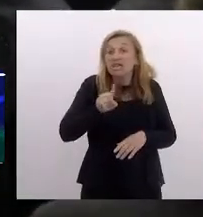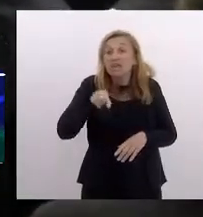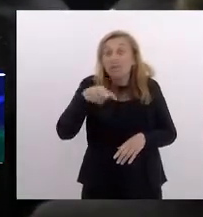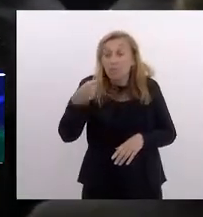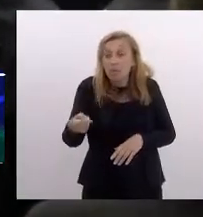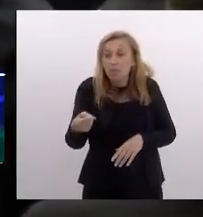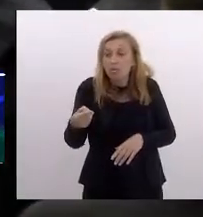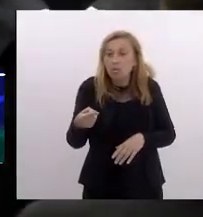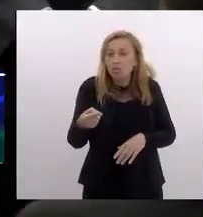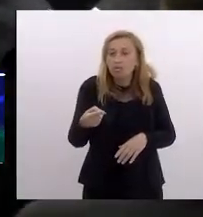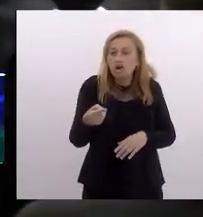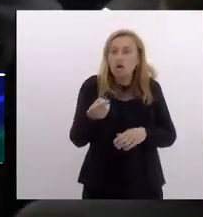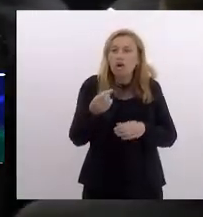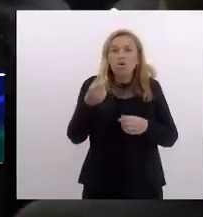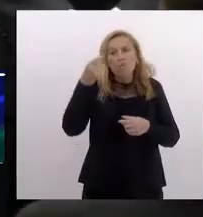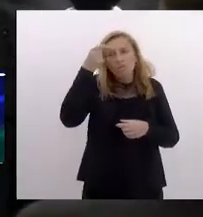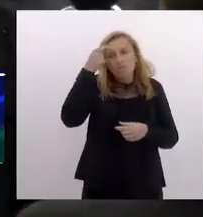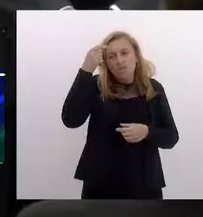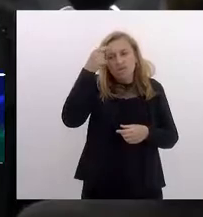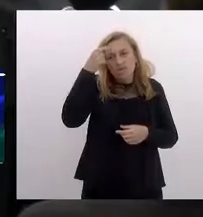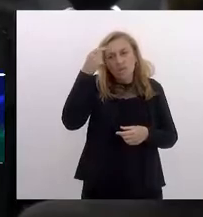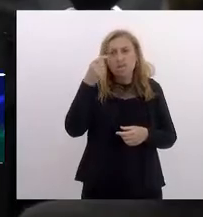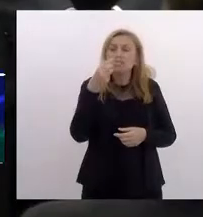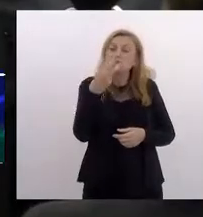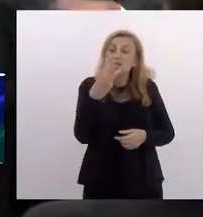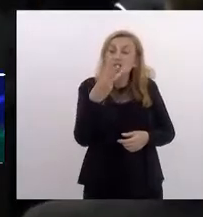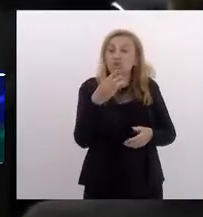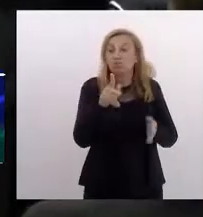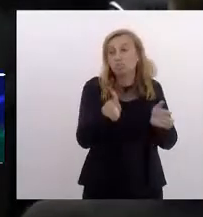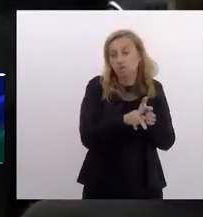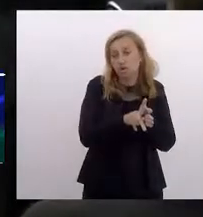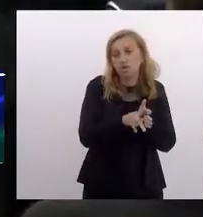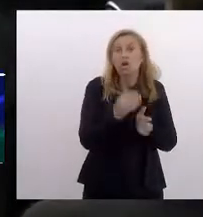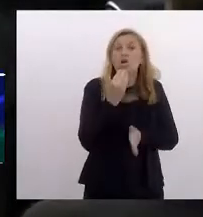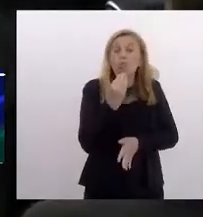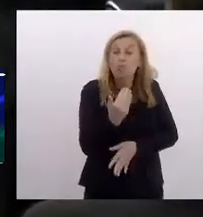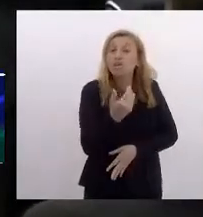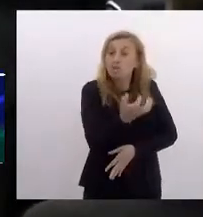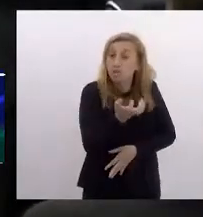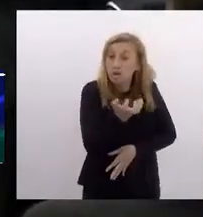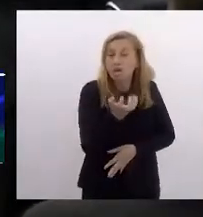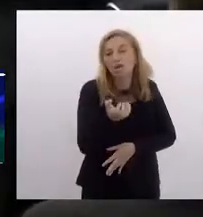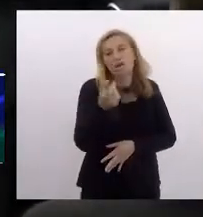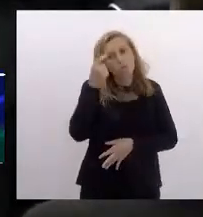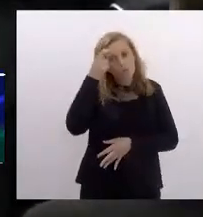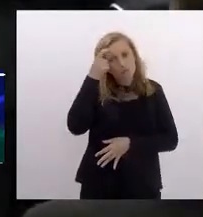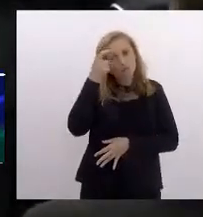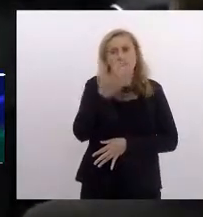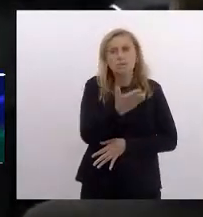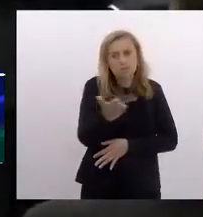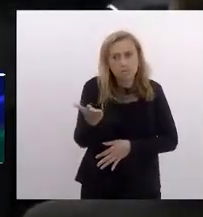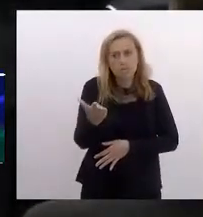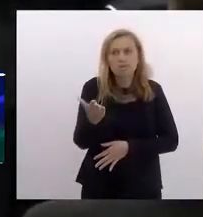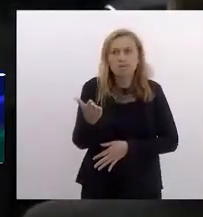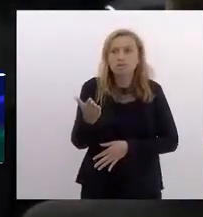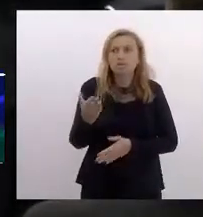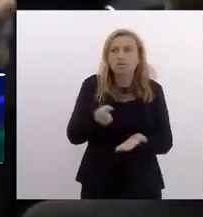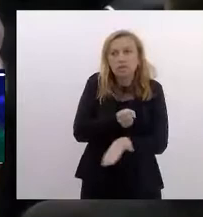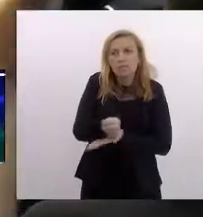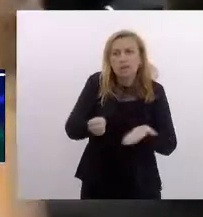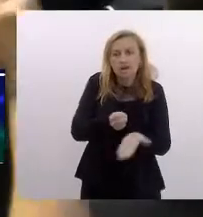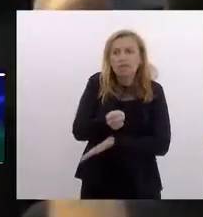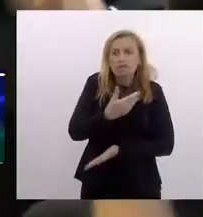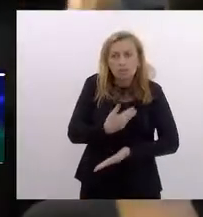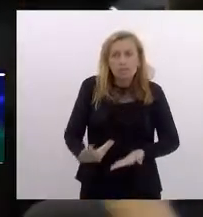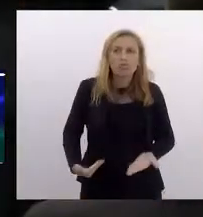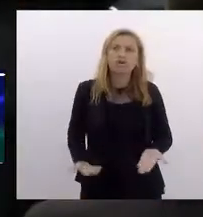a primeira é o bom senso são três projetos eu quero agora eu quero assistir o bom senso da bancada e da base do